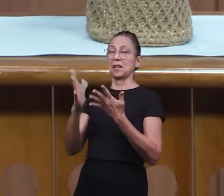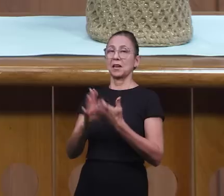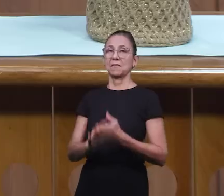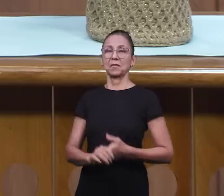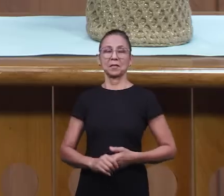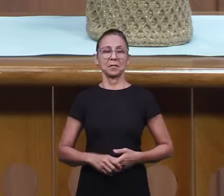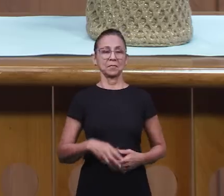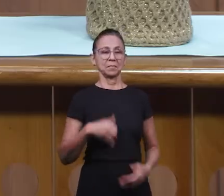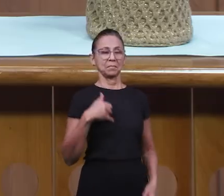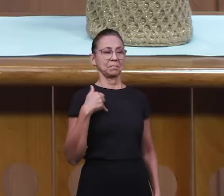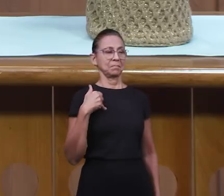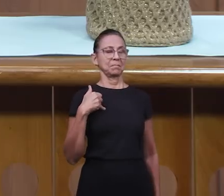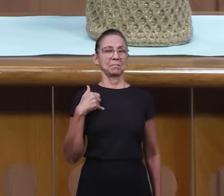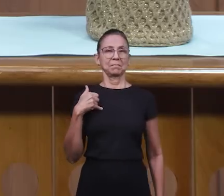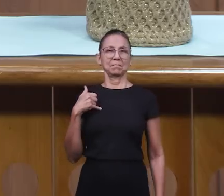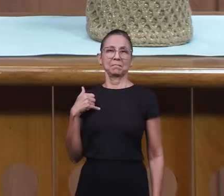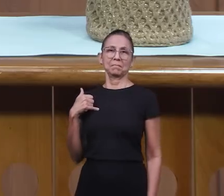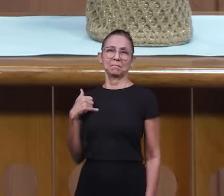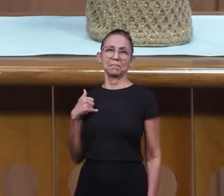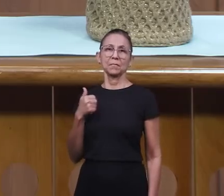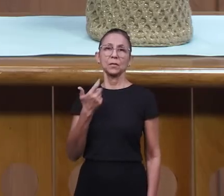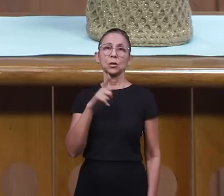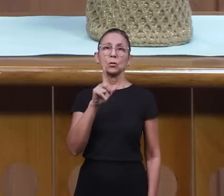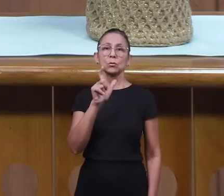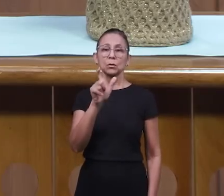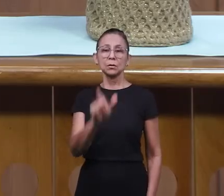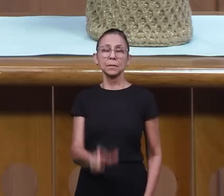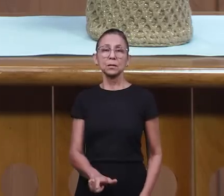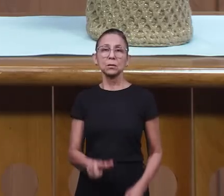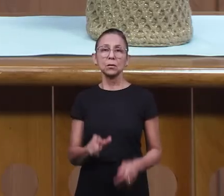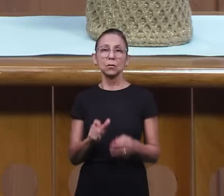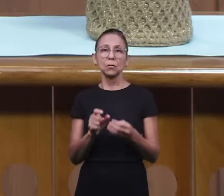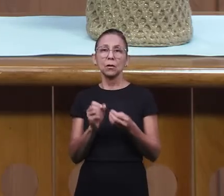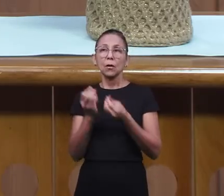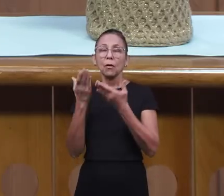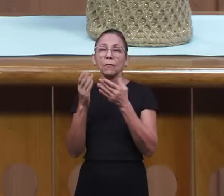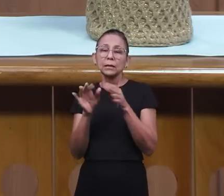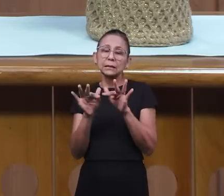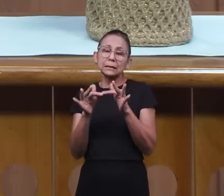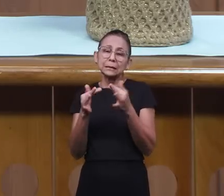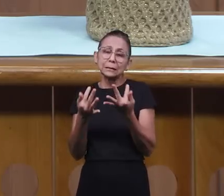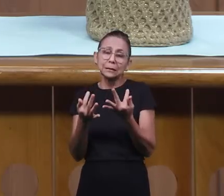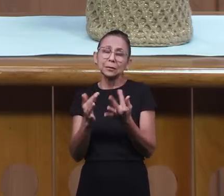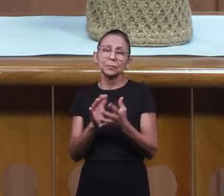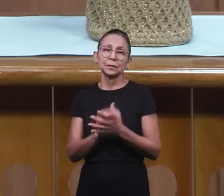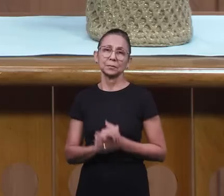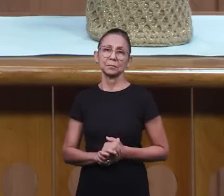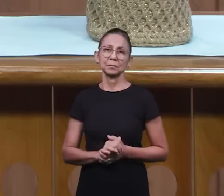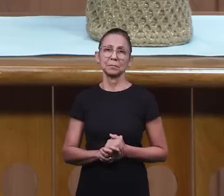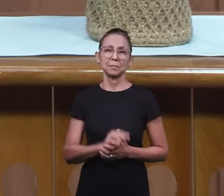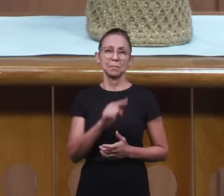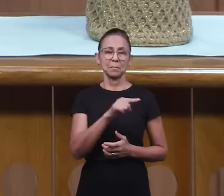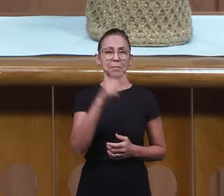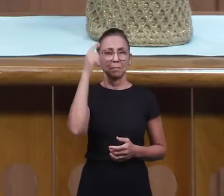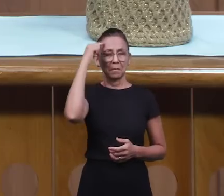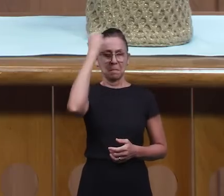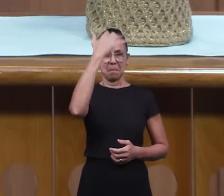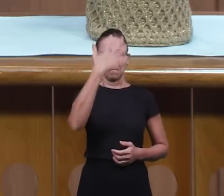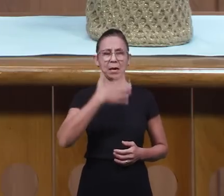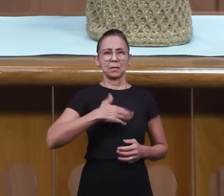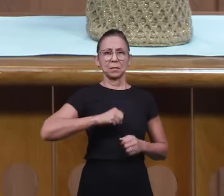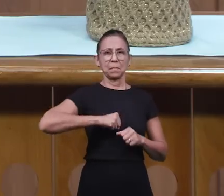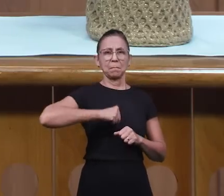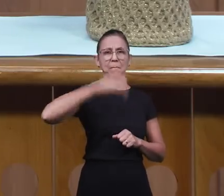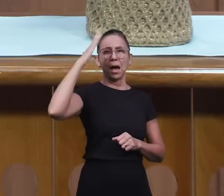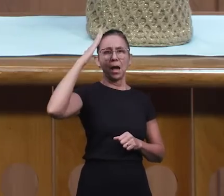aqueles que faziam as menores ofertas, porque eles diziam-se serem mais abençoados por causa disso.